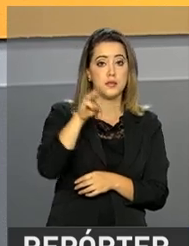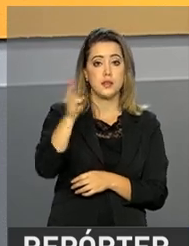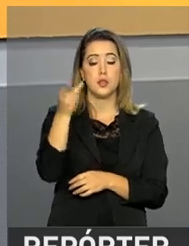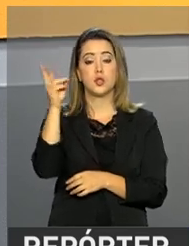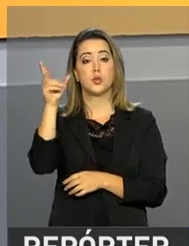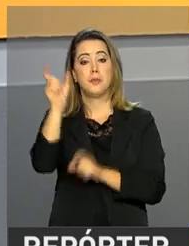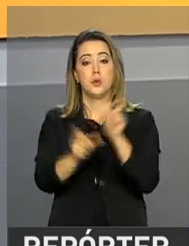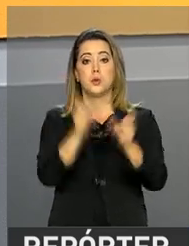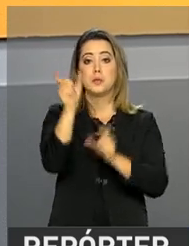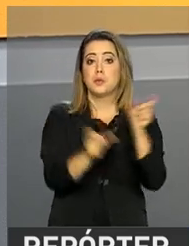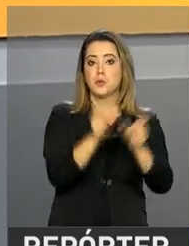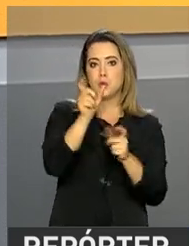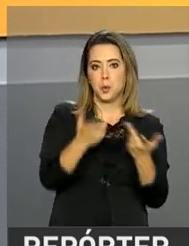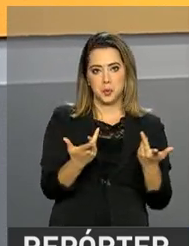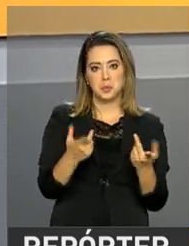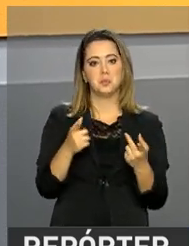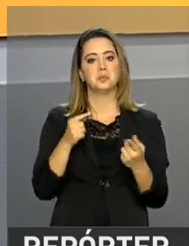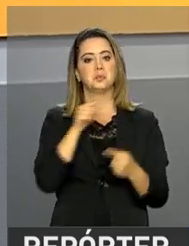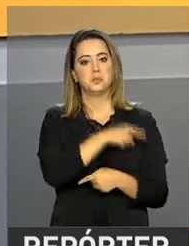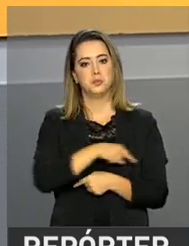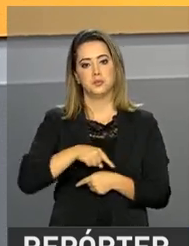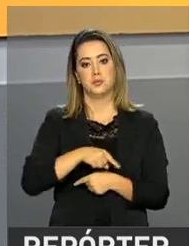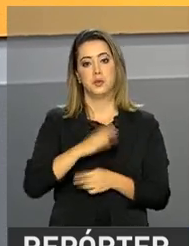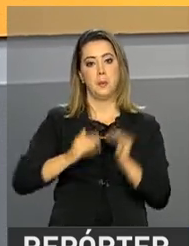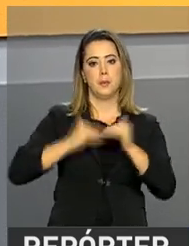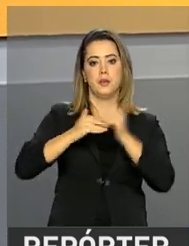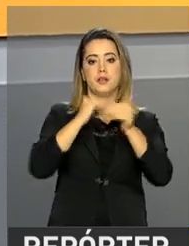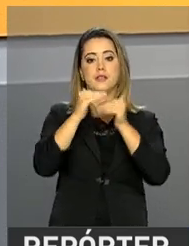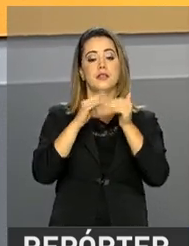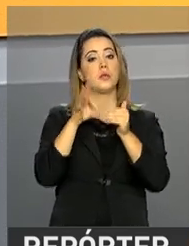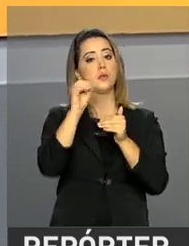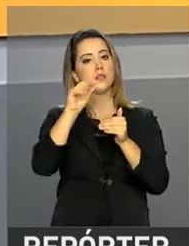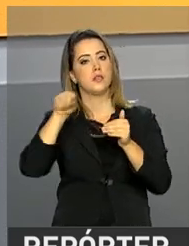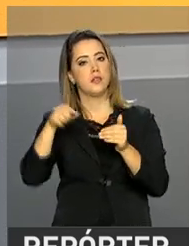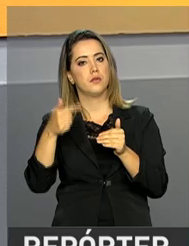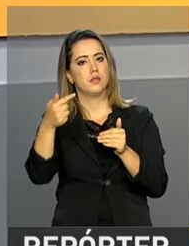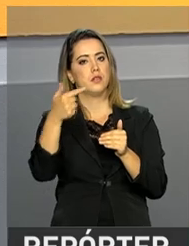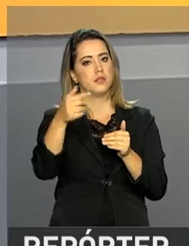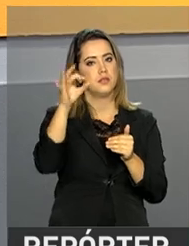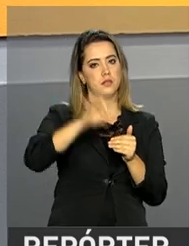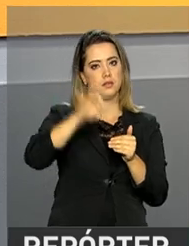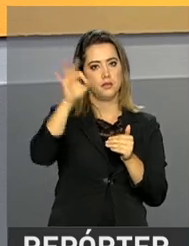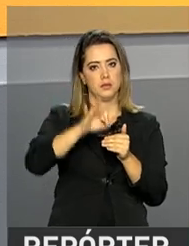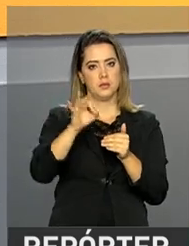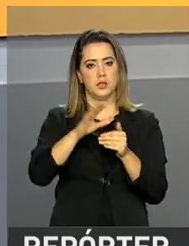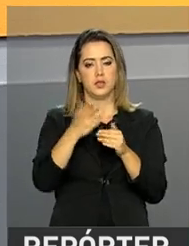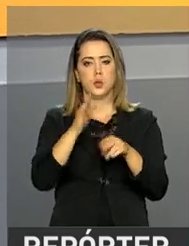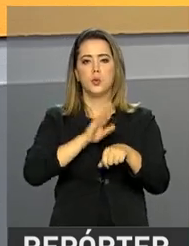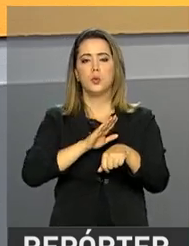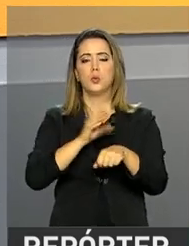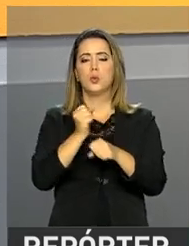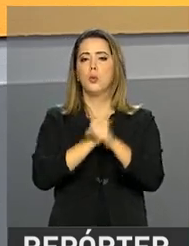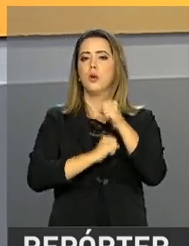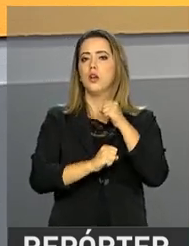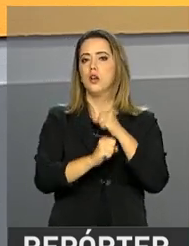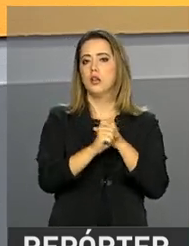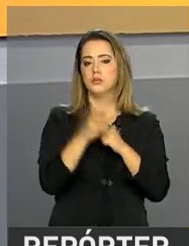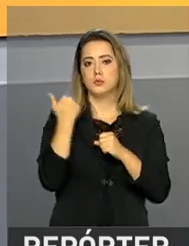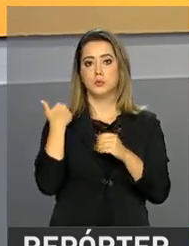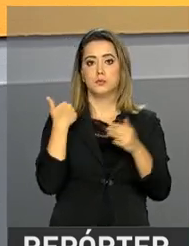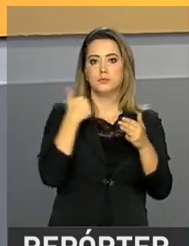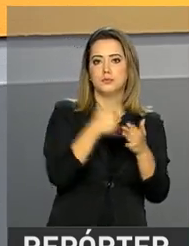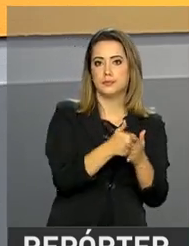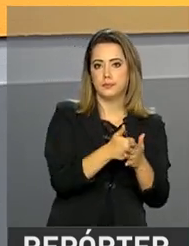700 mil habitantes a população cresceu 0,77 por cento entre 2016 e 2017